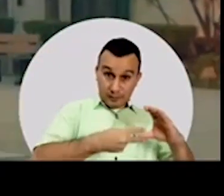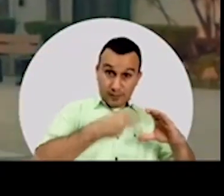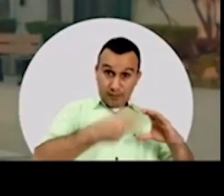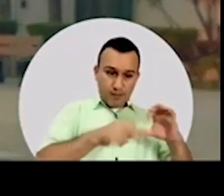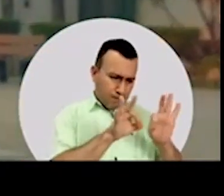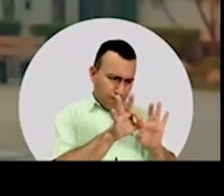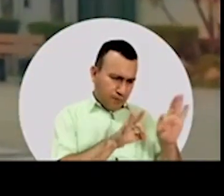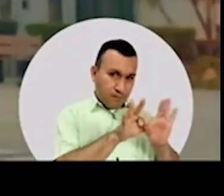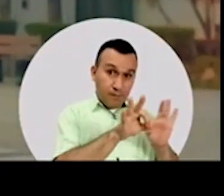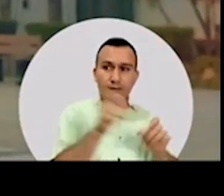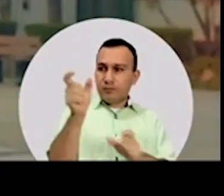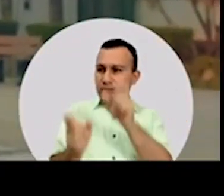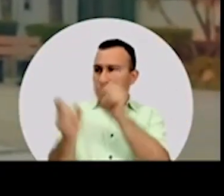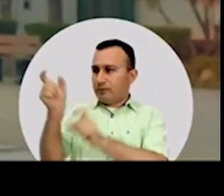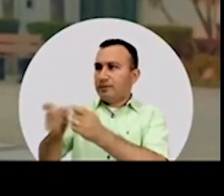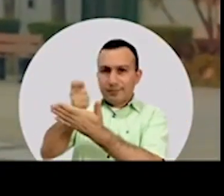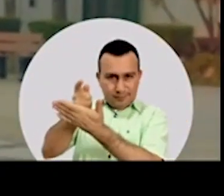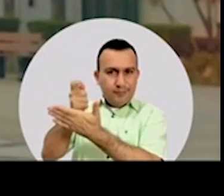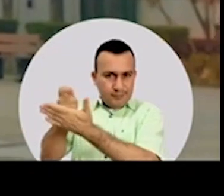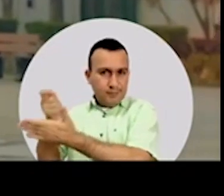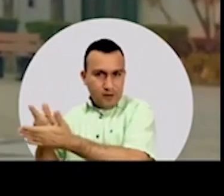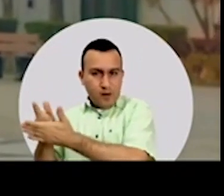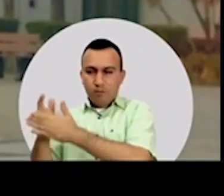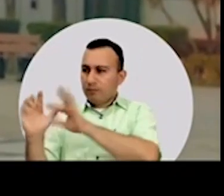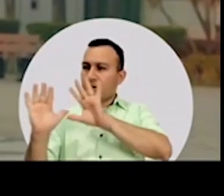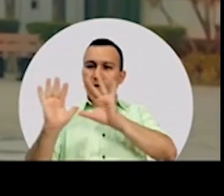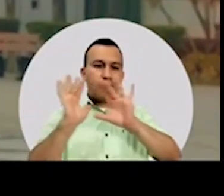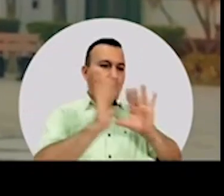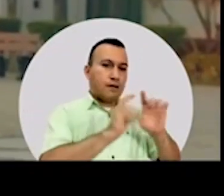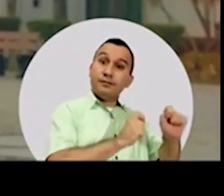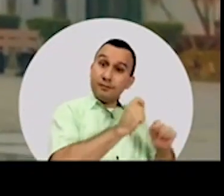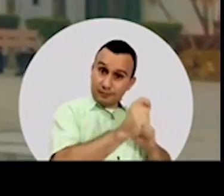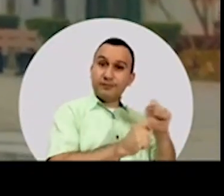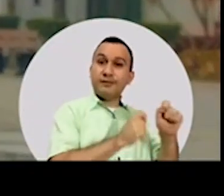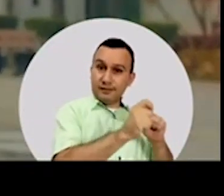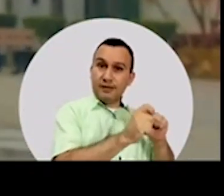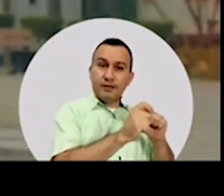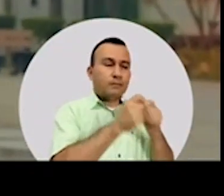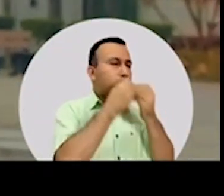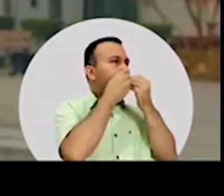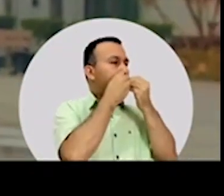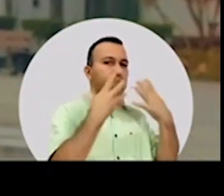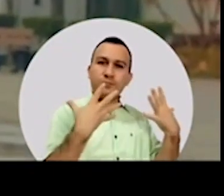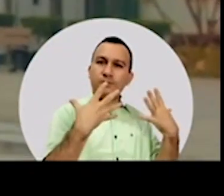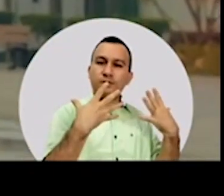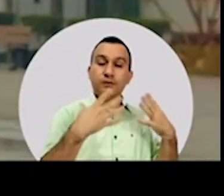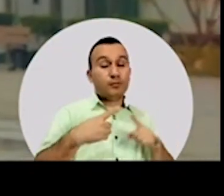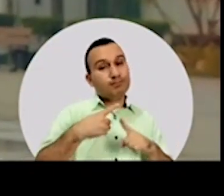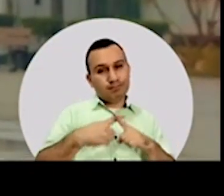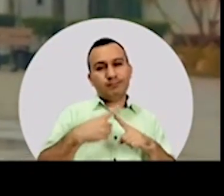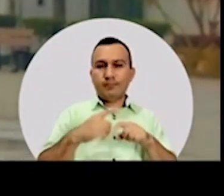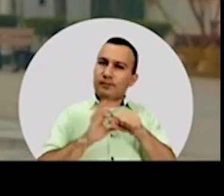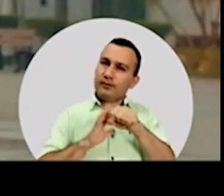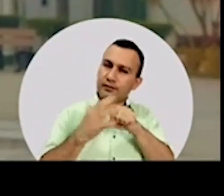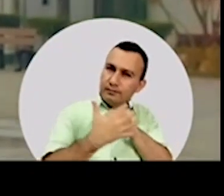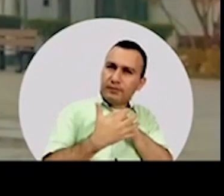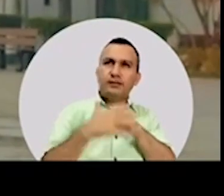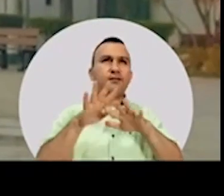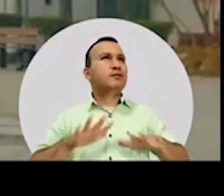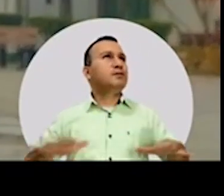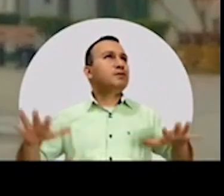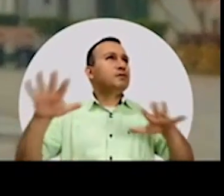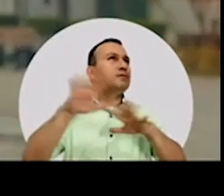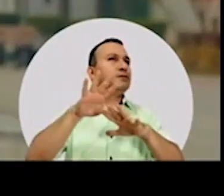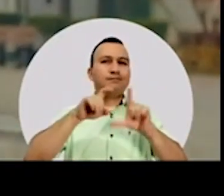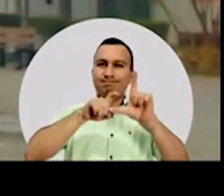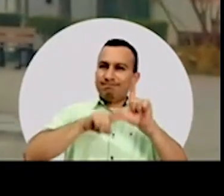O mutirão do consumidor da Câmara Municipal de Cuiabá foi um sucesso. A iniciativa foi proposta pensando no povo cuiabano, que